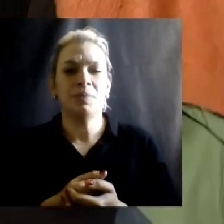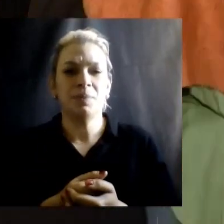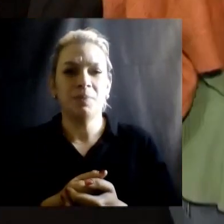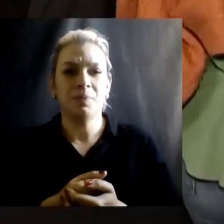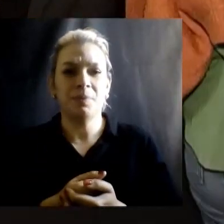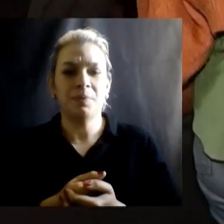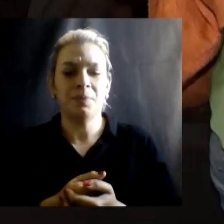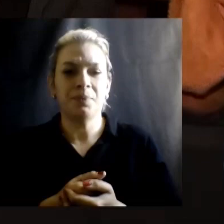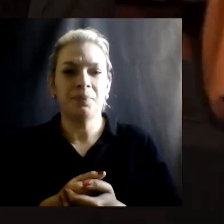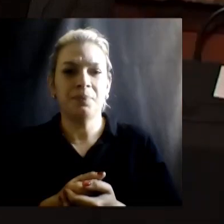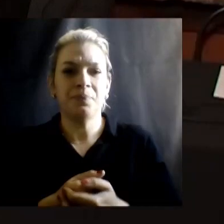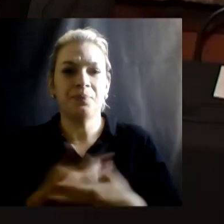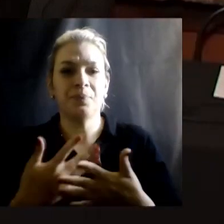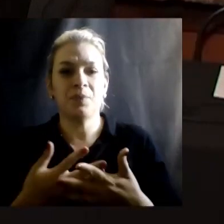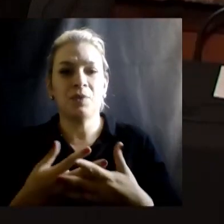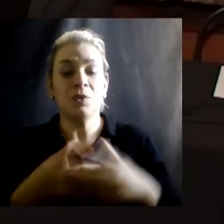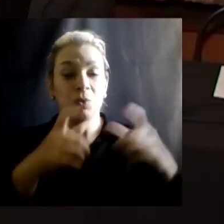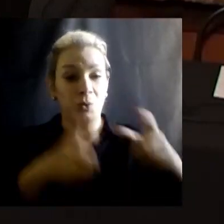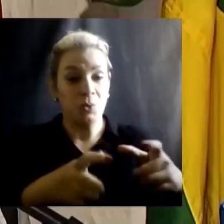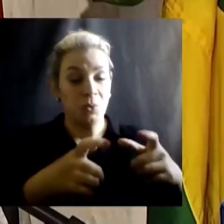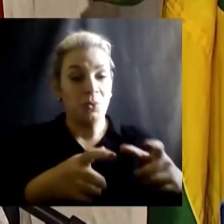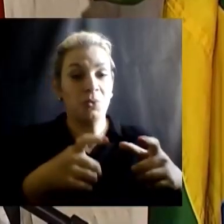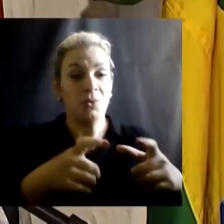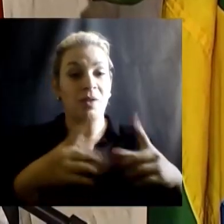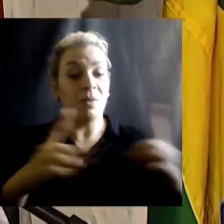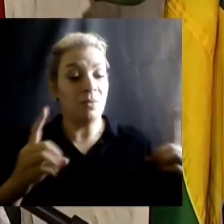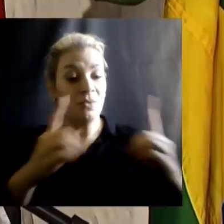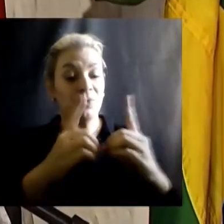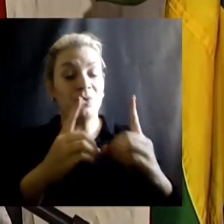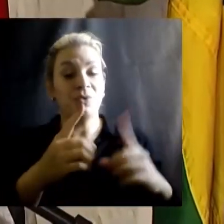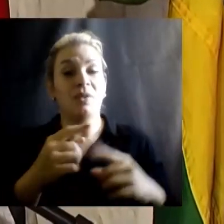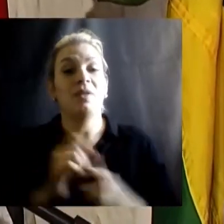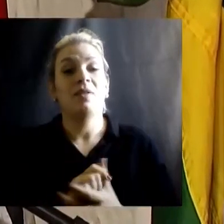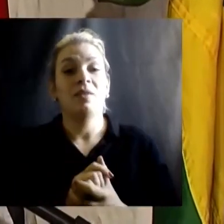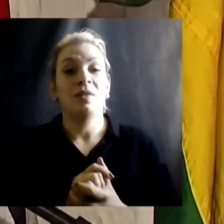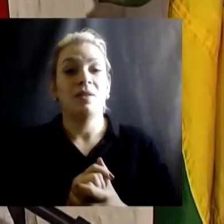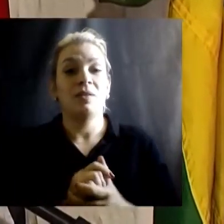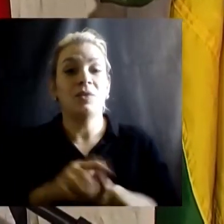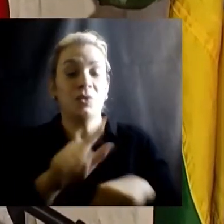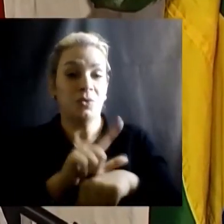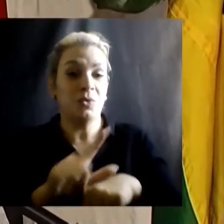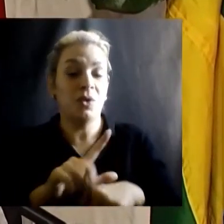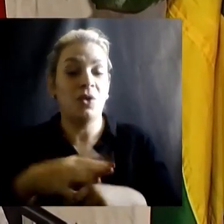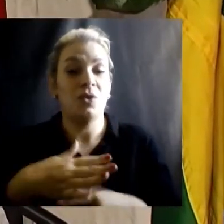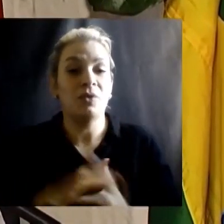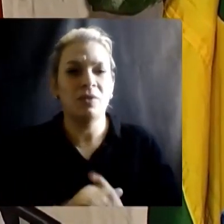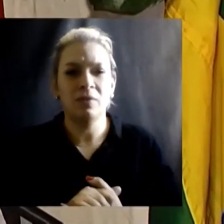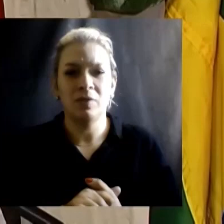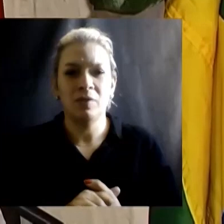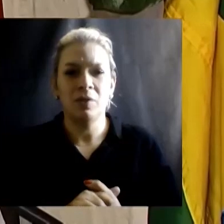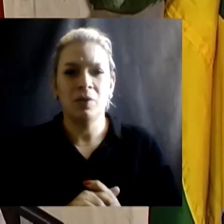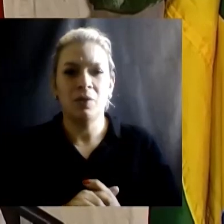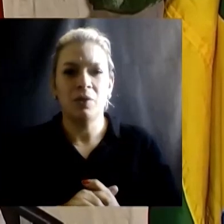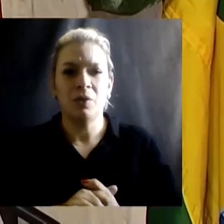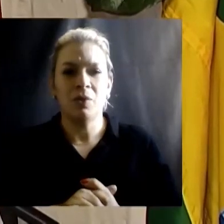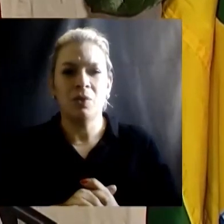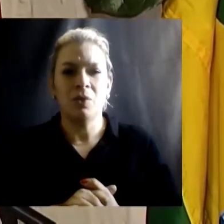encontro para apreciadores da bebida. A Abigail nasceu de um sonho há 8 anos atrás, quase 8